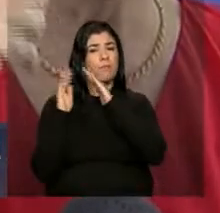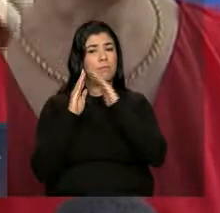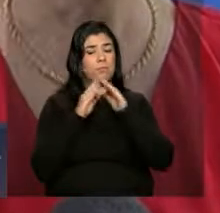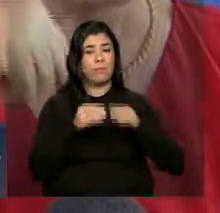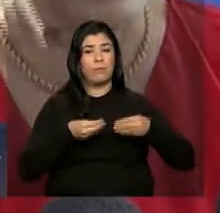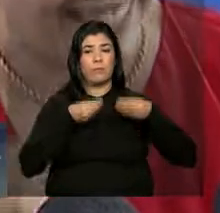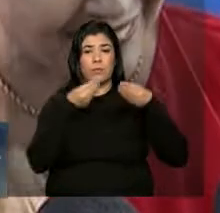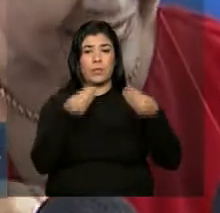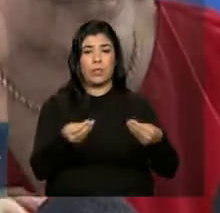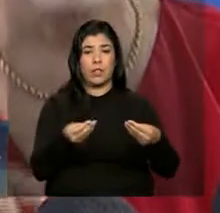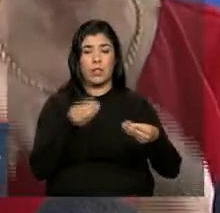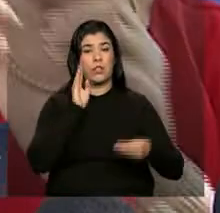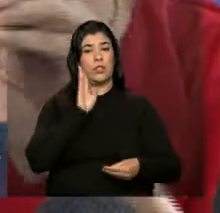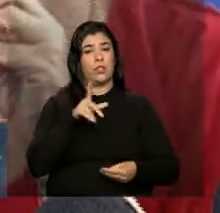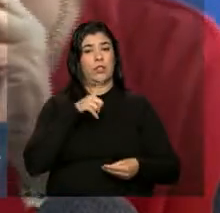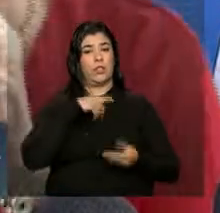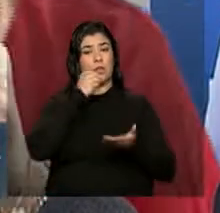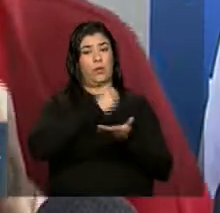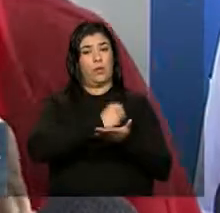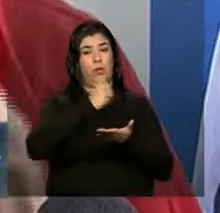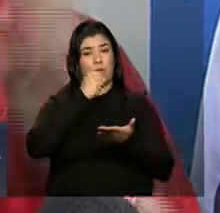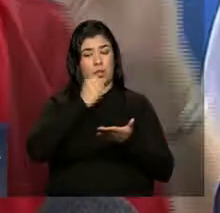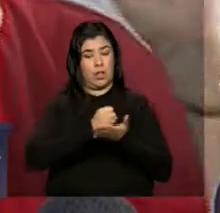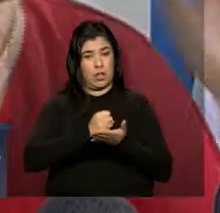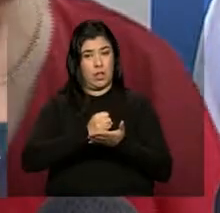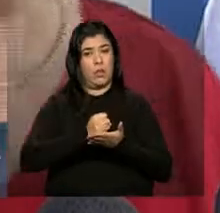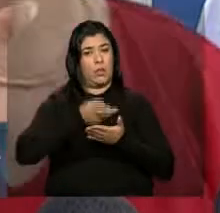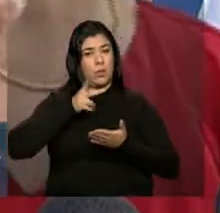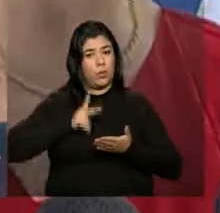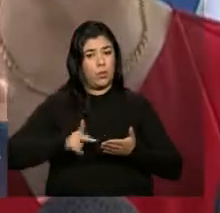já contratadas em construção